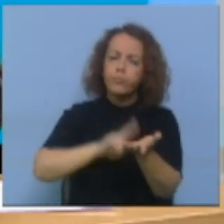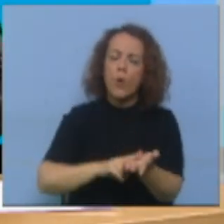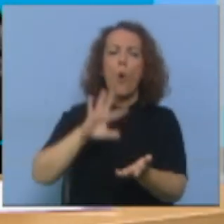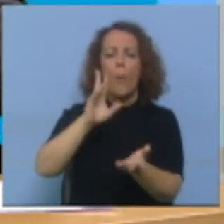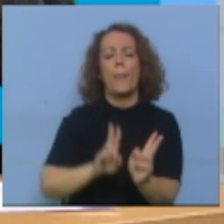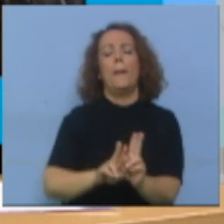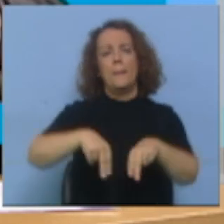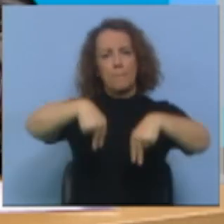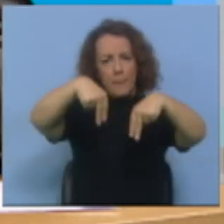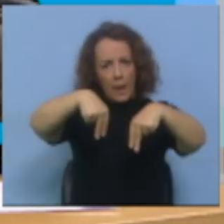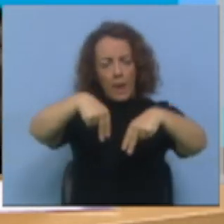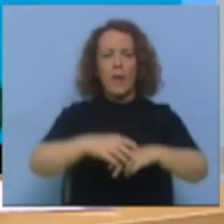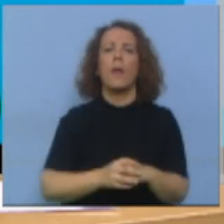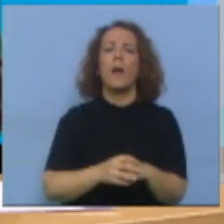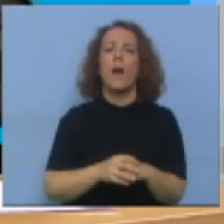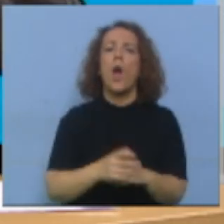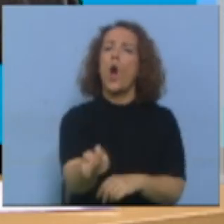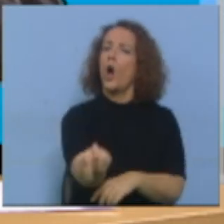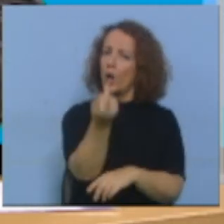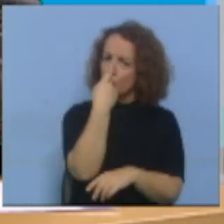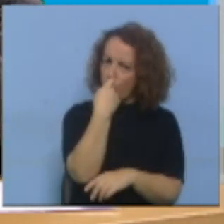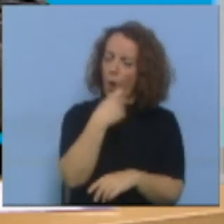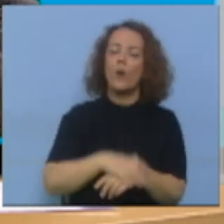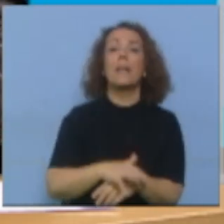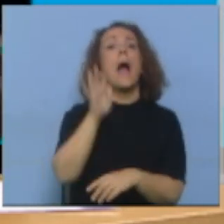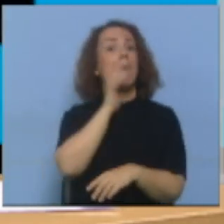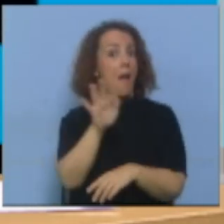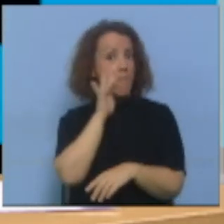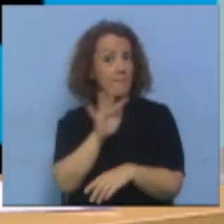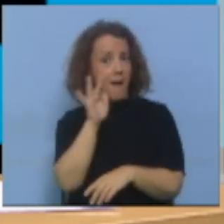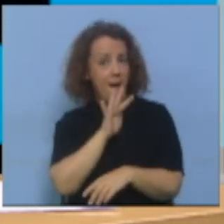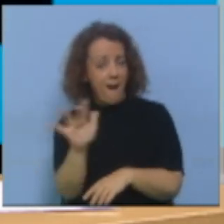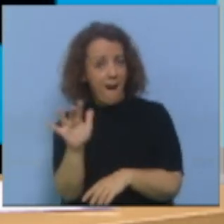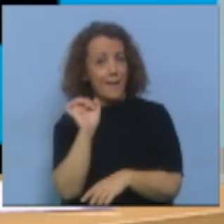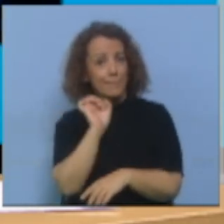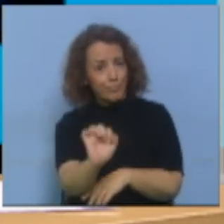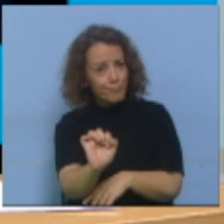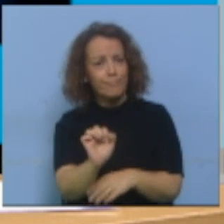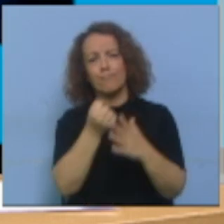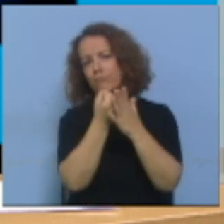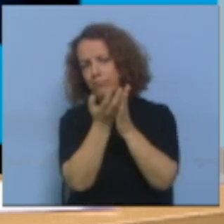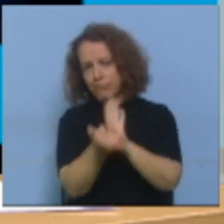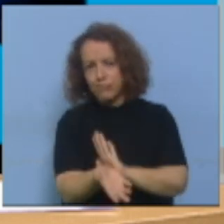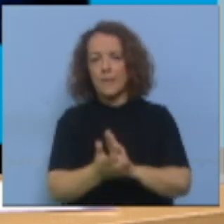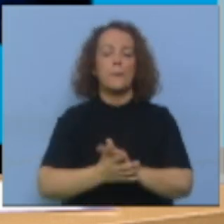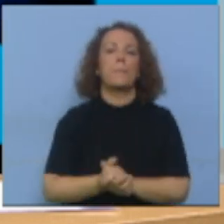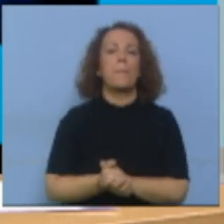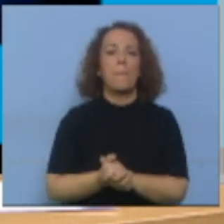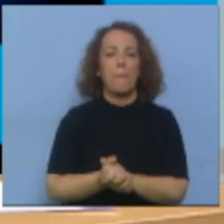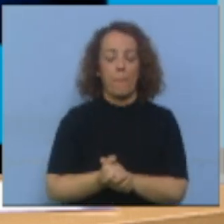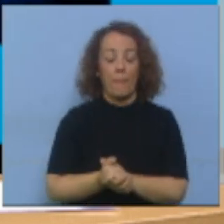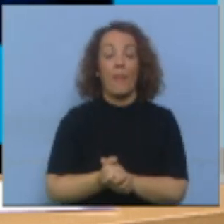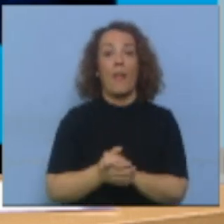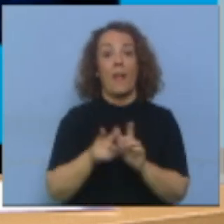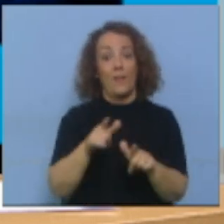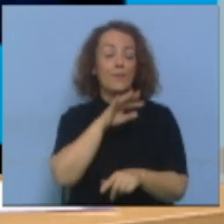é para estar de pé, respondendo quando é para responder, cantando no momento de cantar e por aí adiante. E